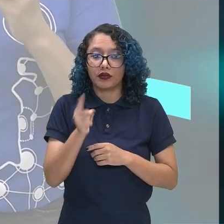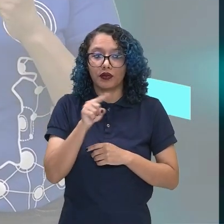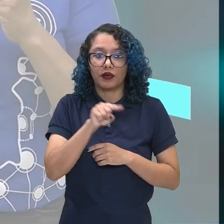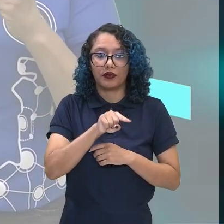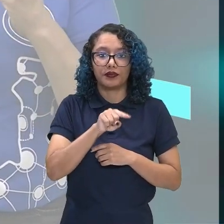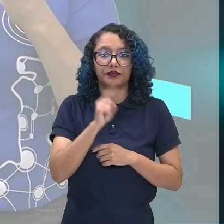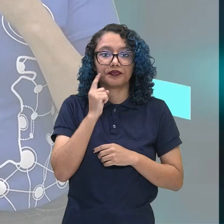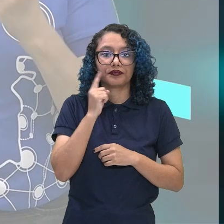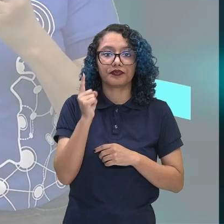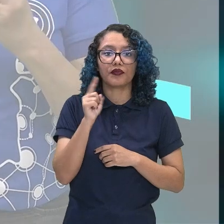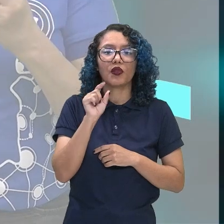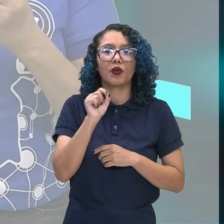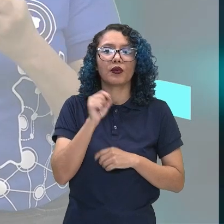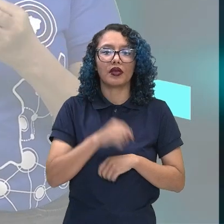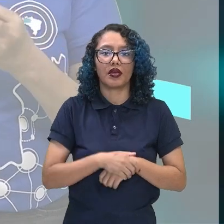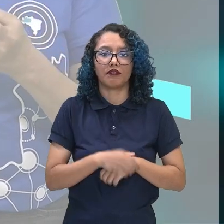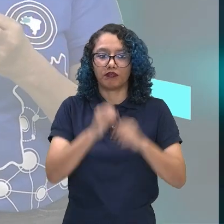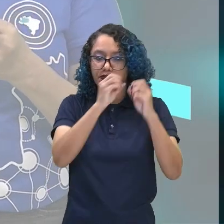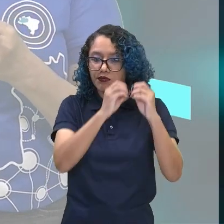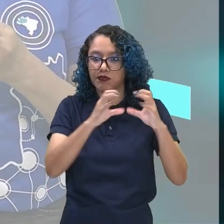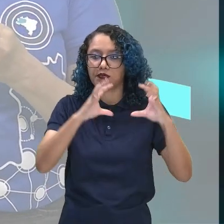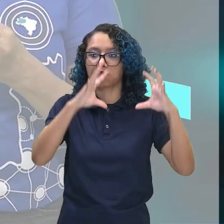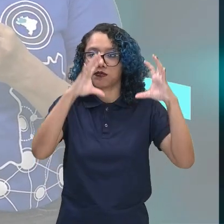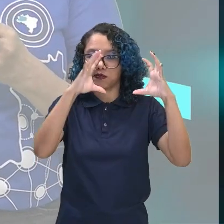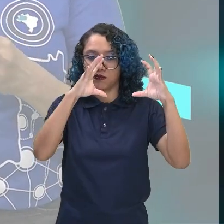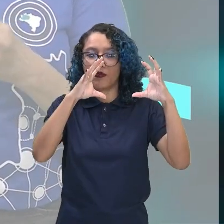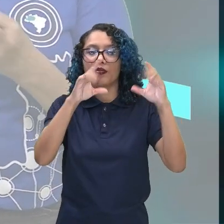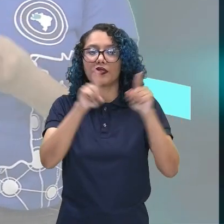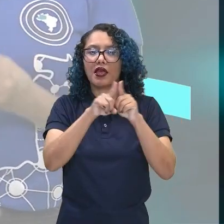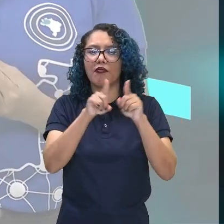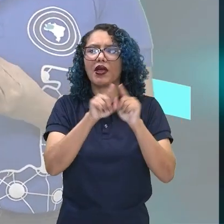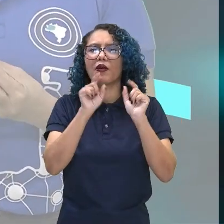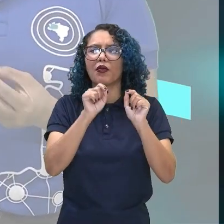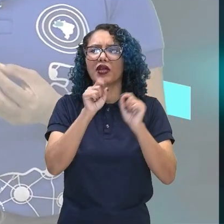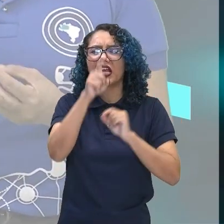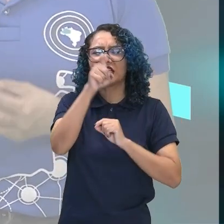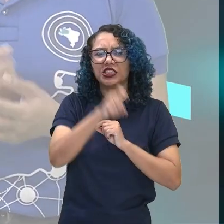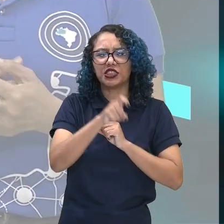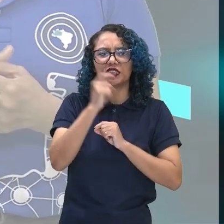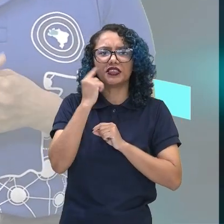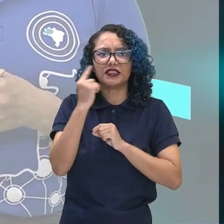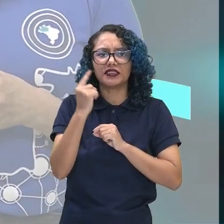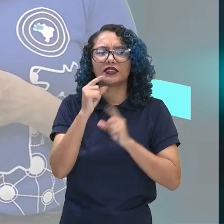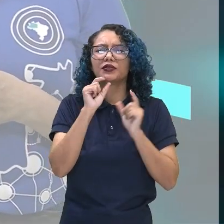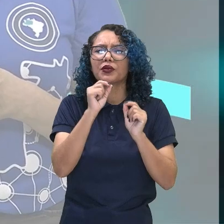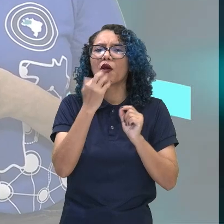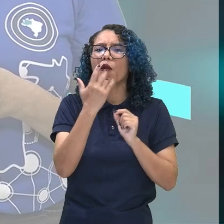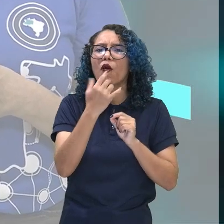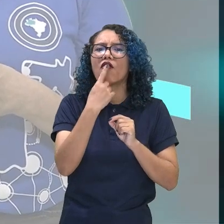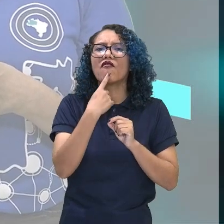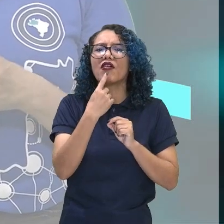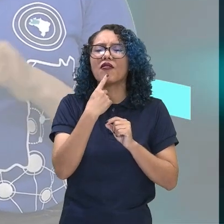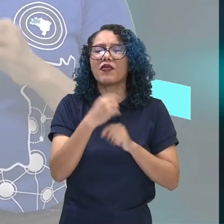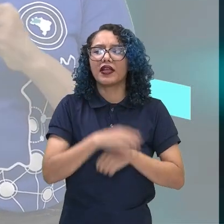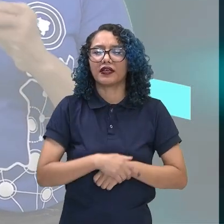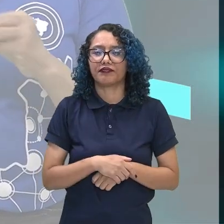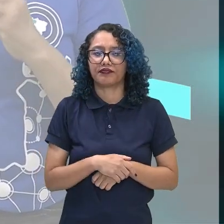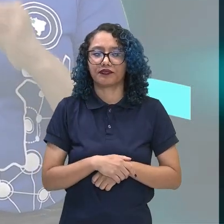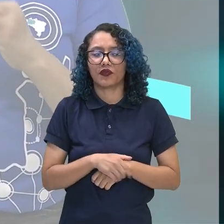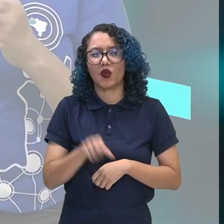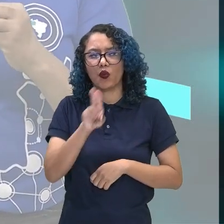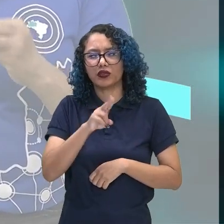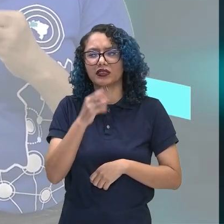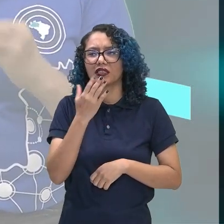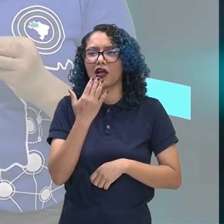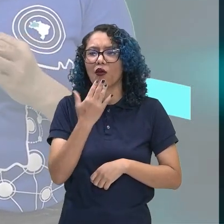personagem tem um balão com um X, que também está vermelho. Geralmente o vermelho, né, o vermelho